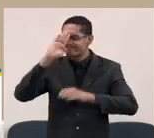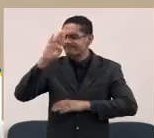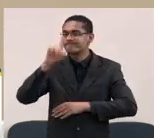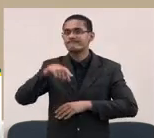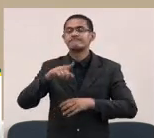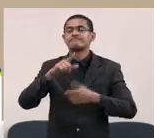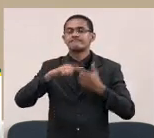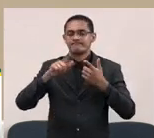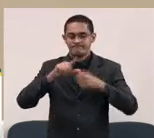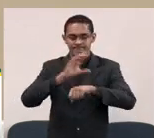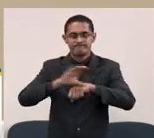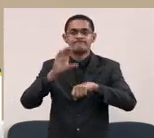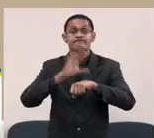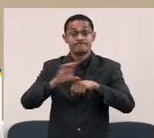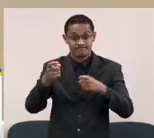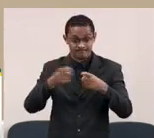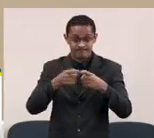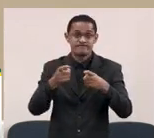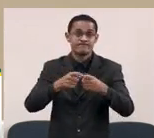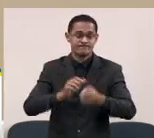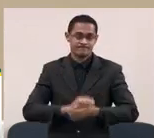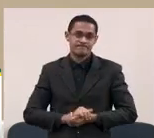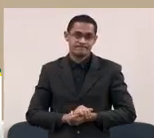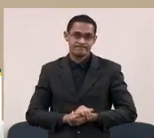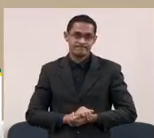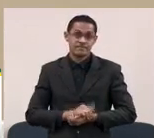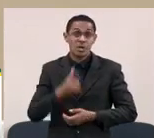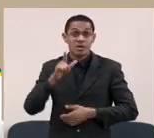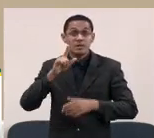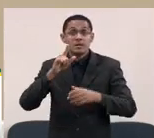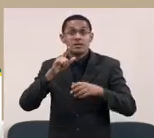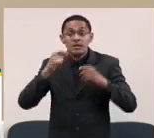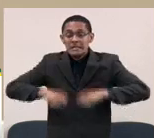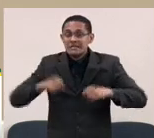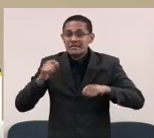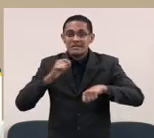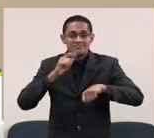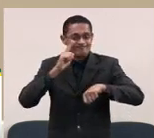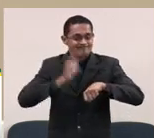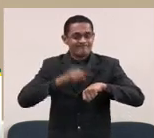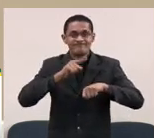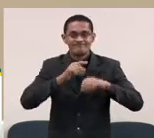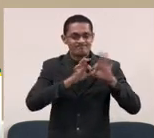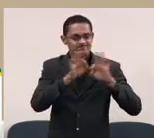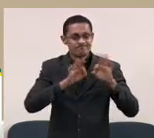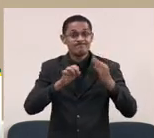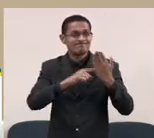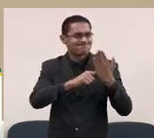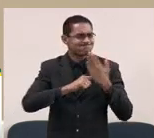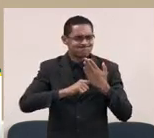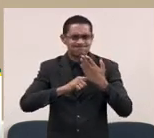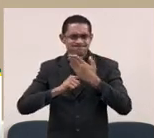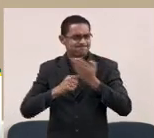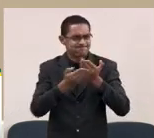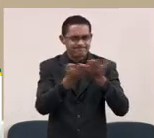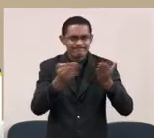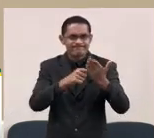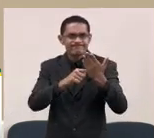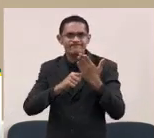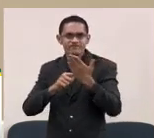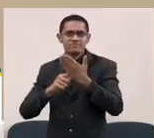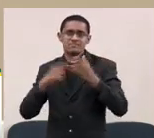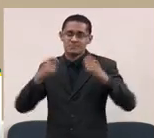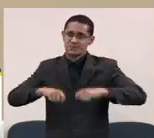medicina. Mas precisamos de um planejamento sistêmico, precisamos de apoio de vocês, precisamos de